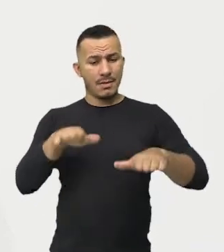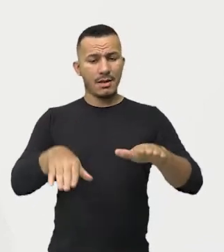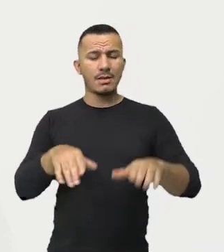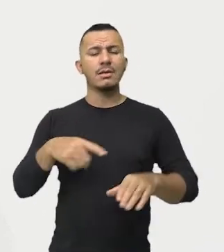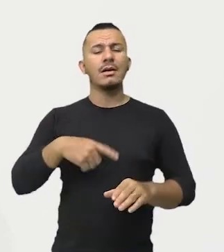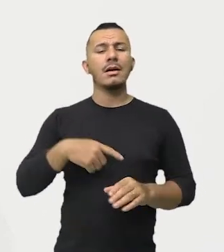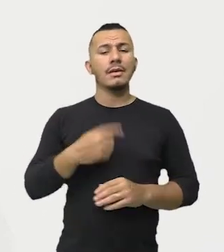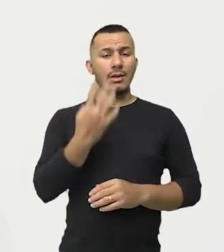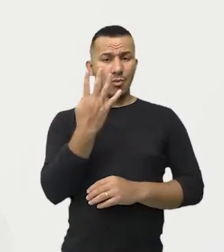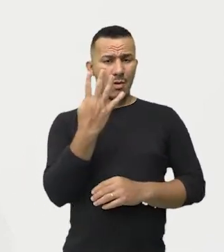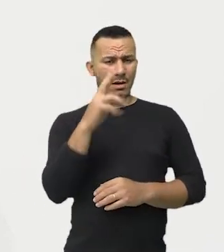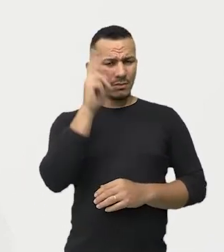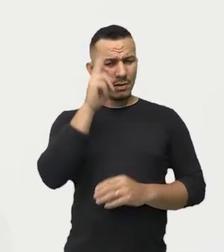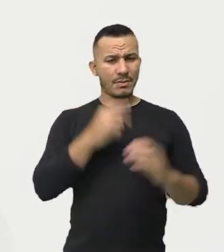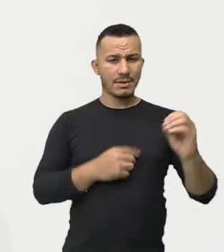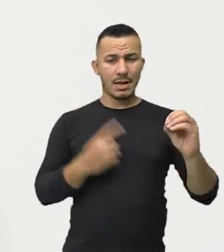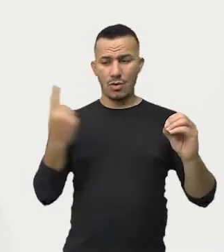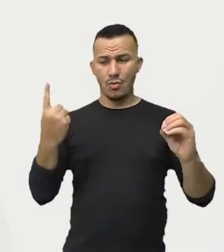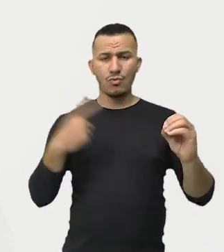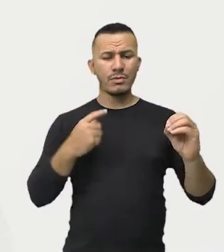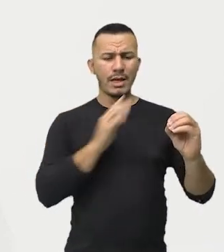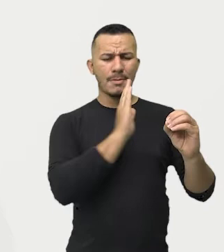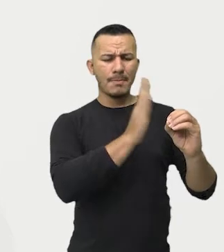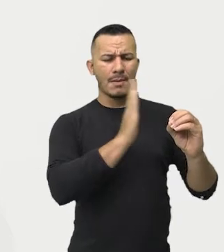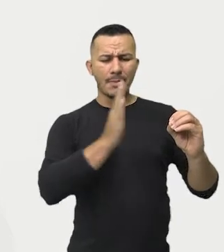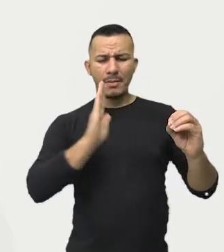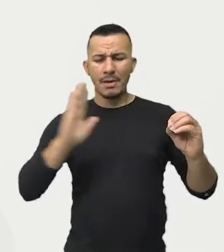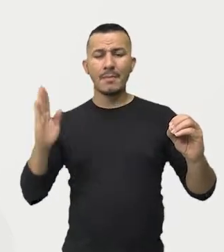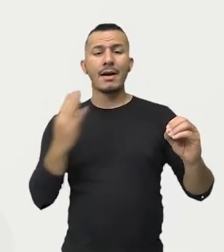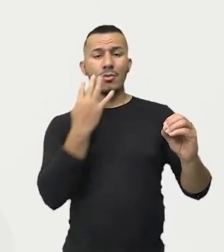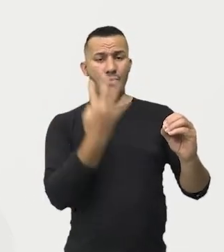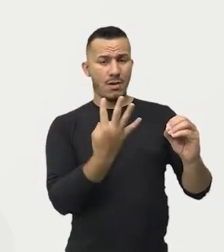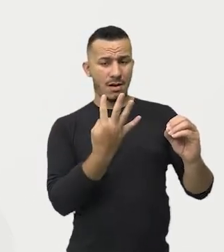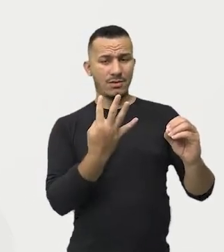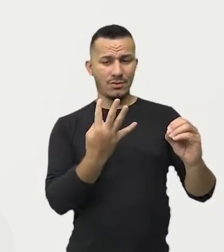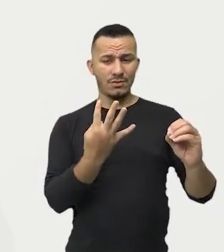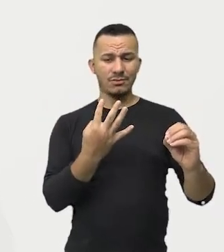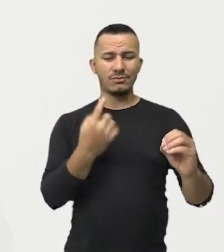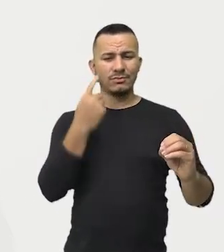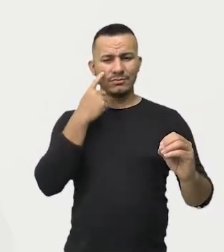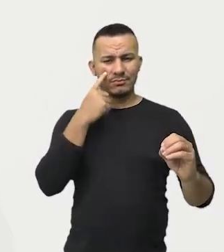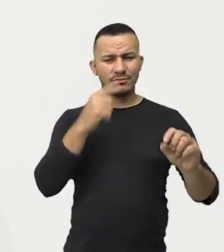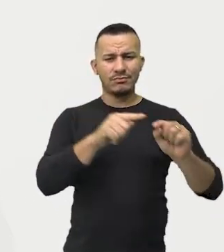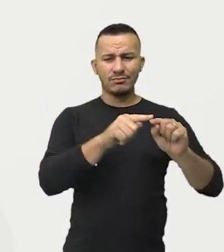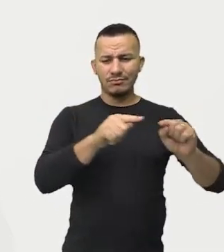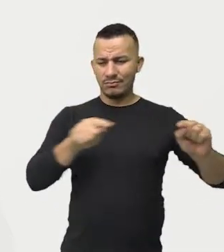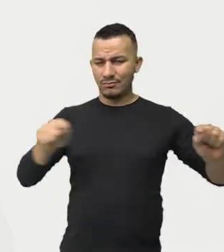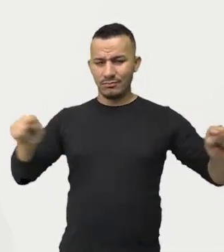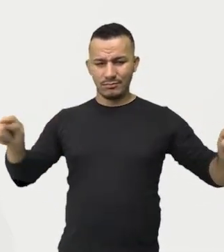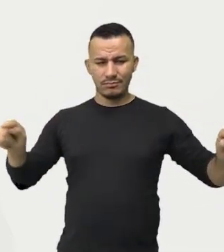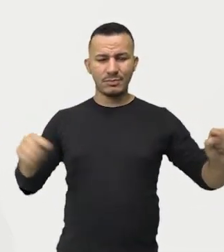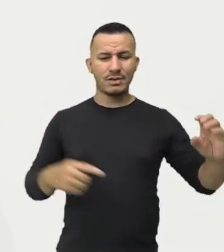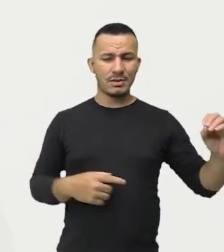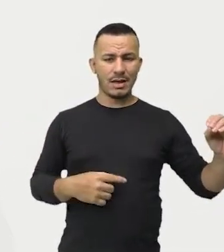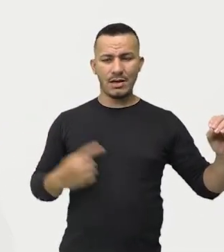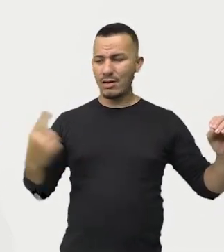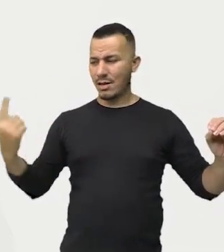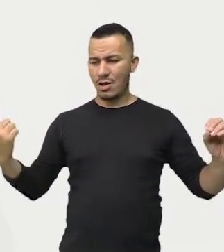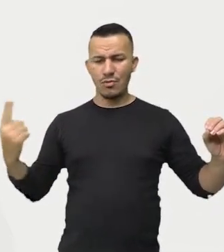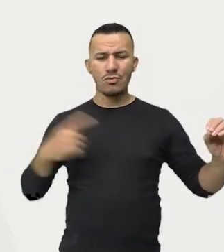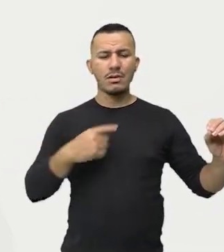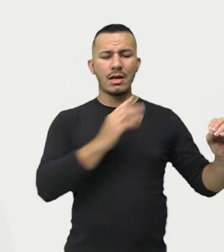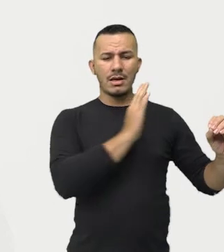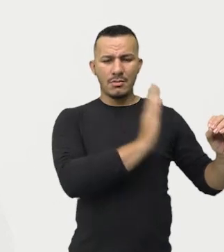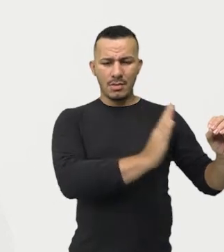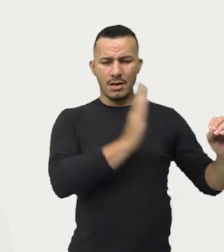está dividido em 4 partes. Tá aqui, ó, o professor trouxe aqui esse intervalo aqui, o intervalo de 0 até o